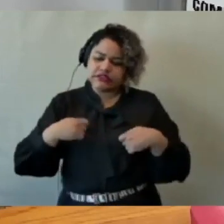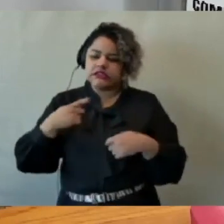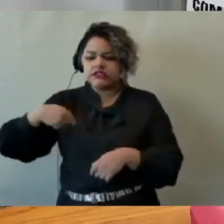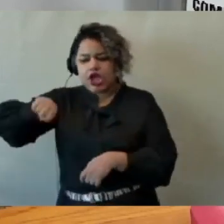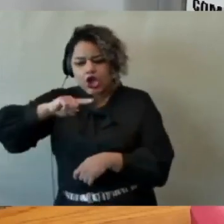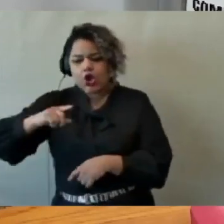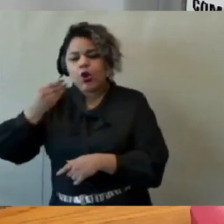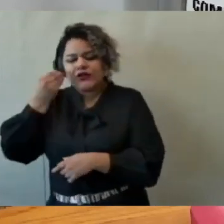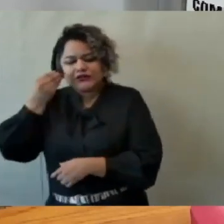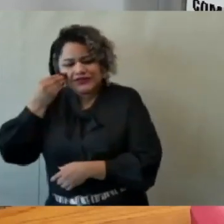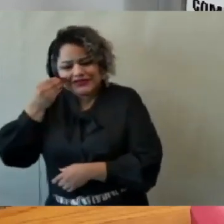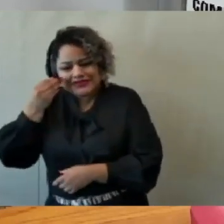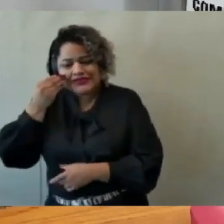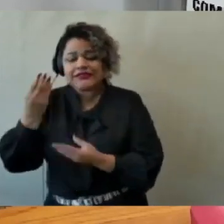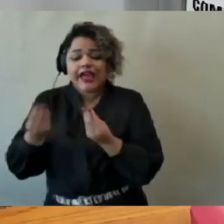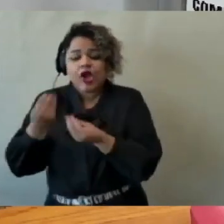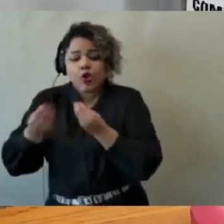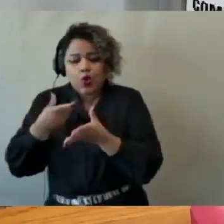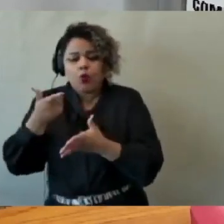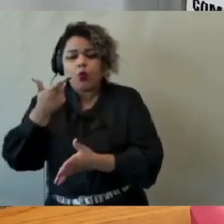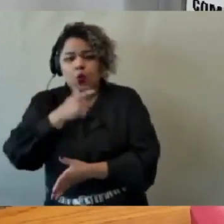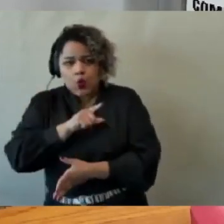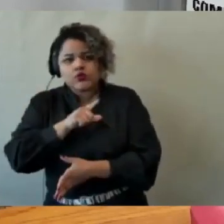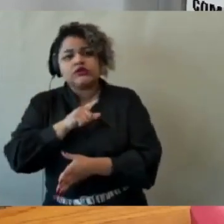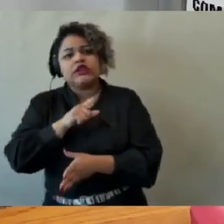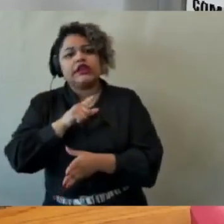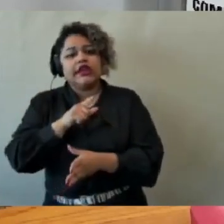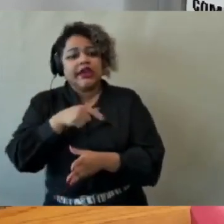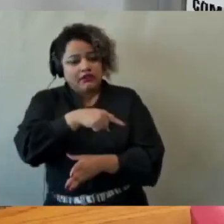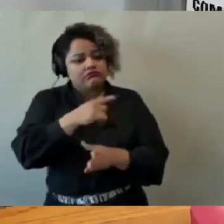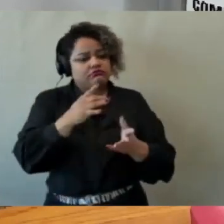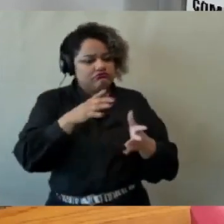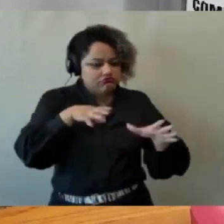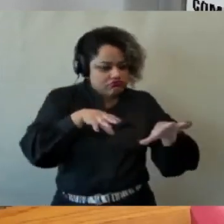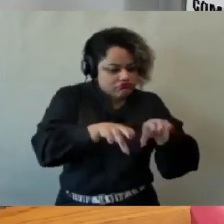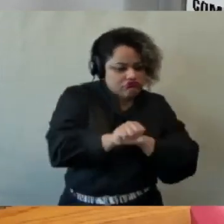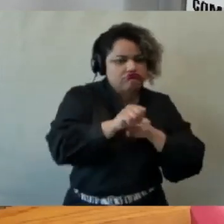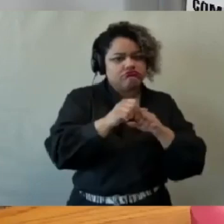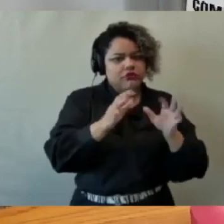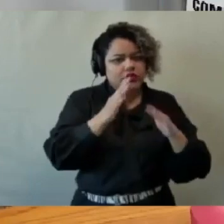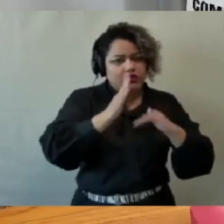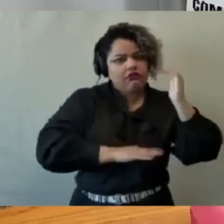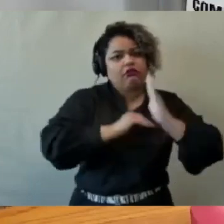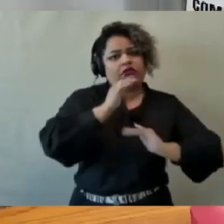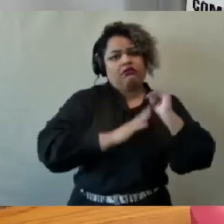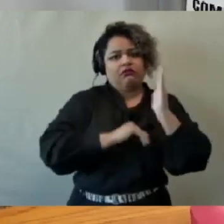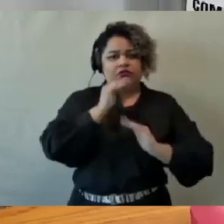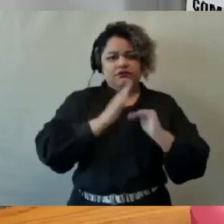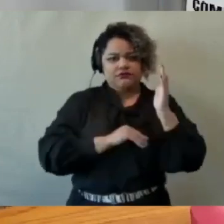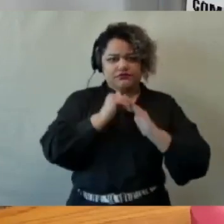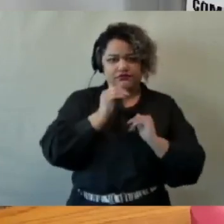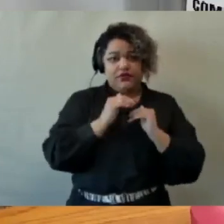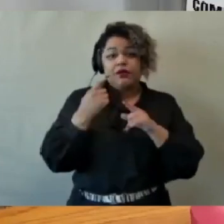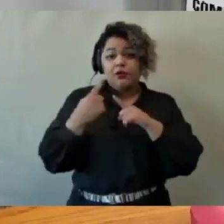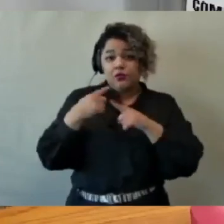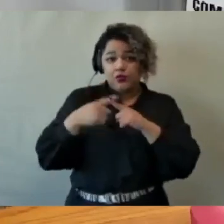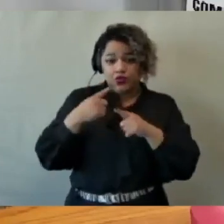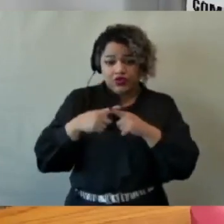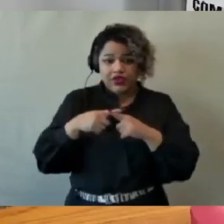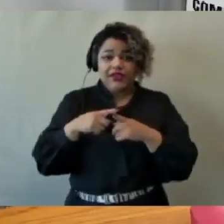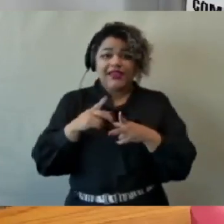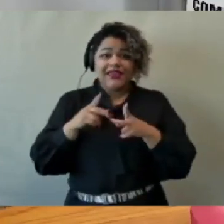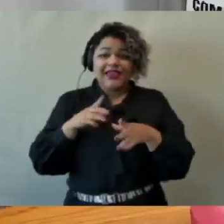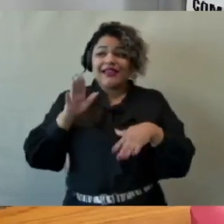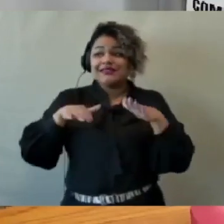podemos desqualificar as pessoas que estudaram, mesmo que seja EAD, porque, de repente, a gente está falando da mesma